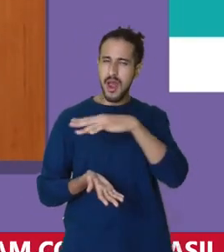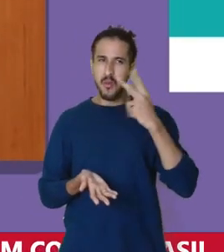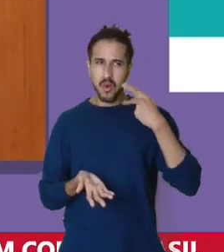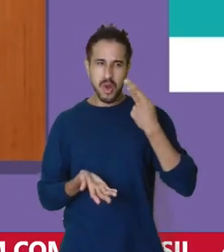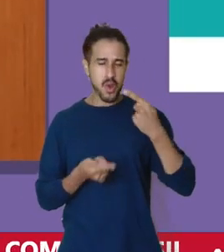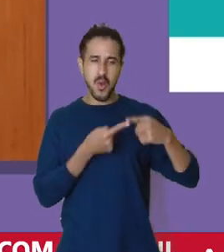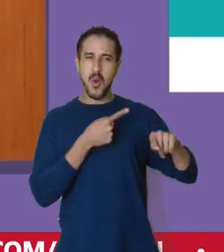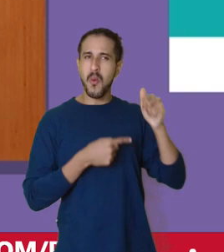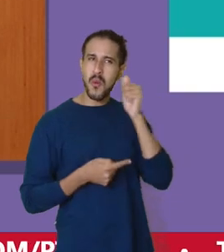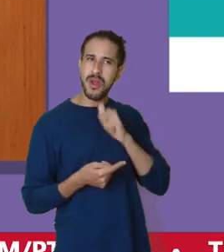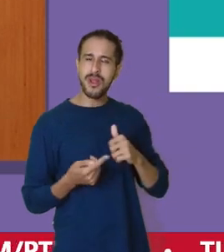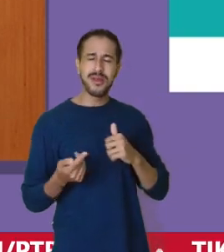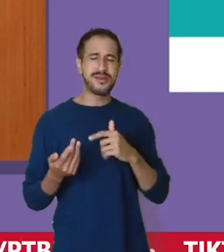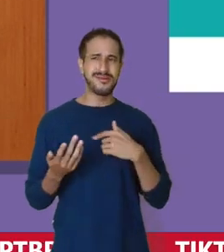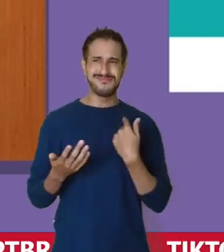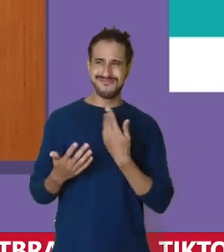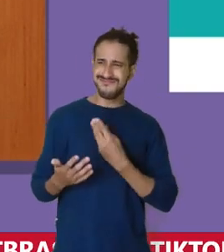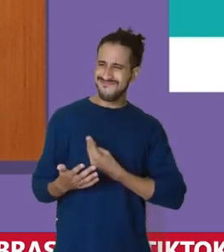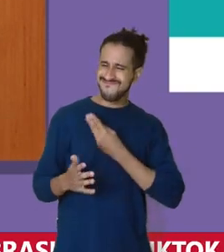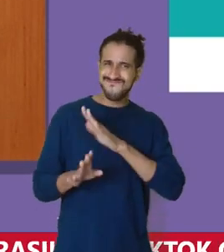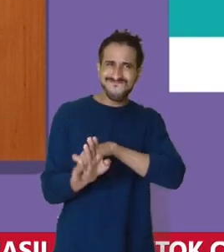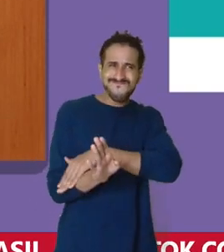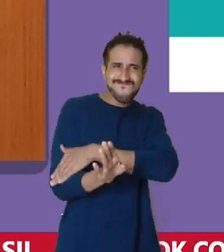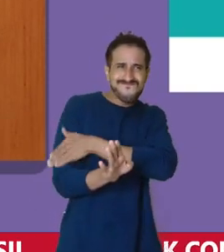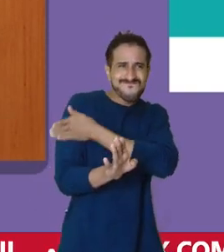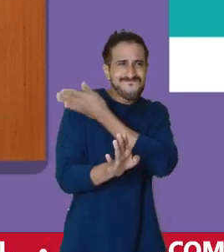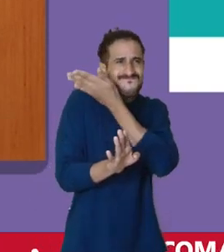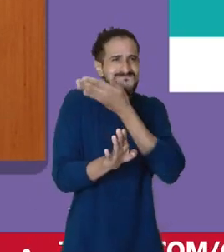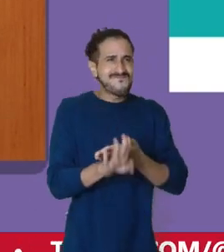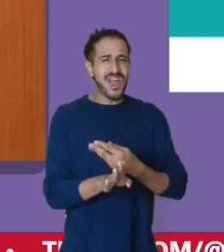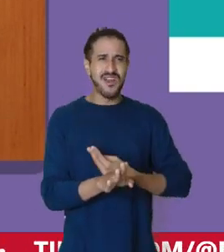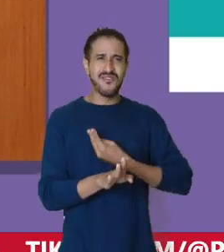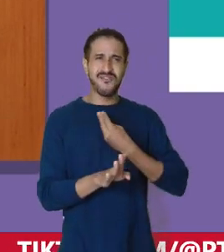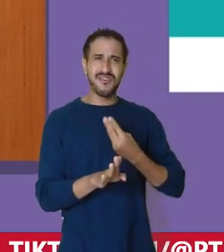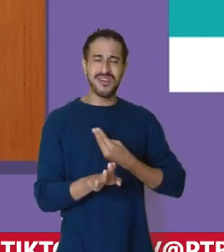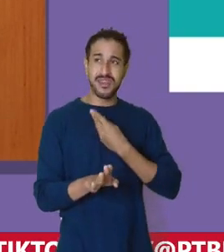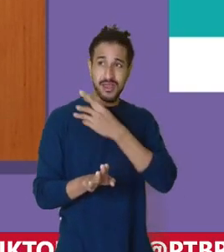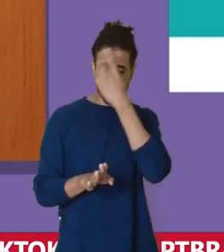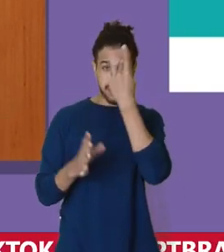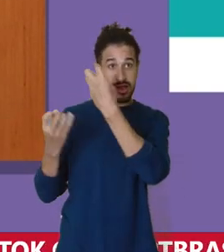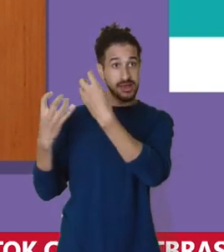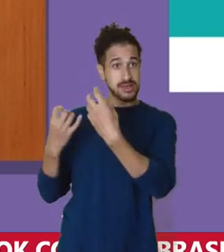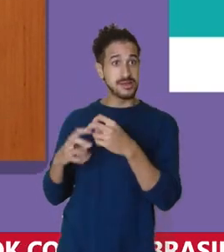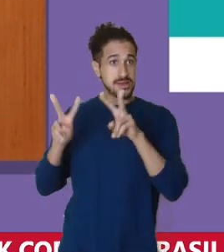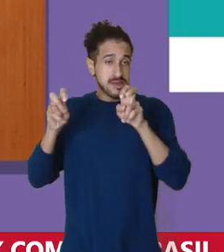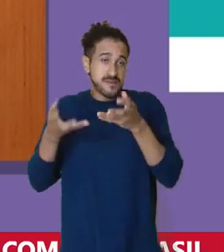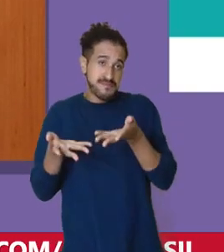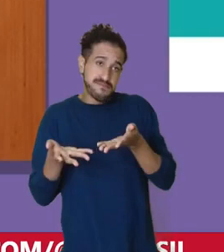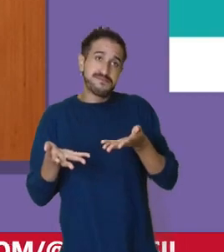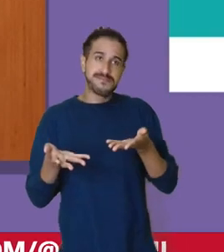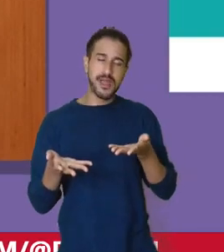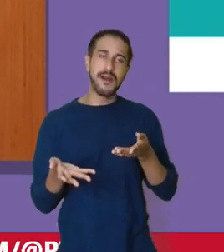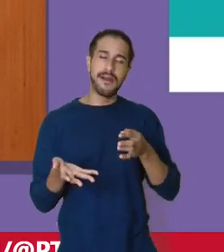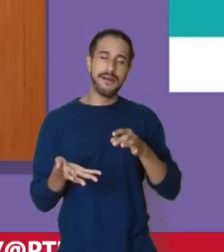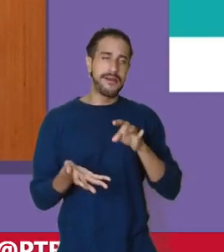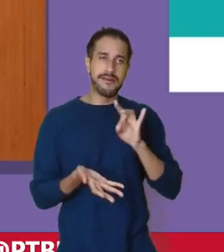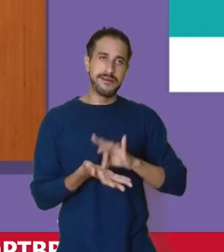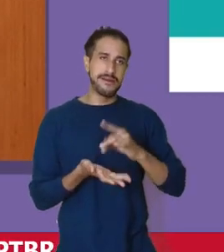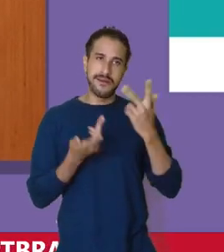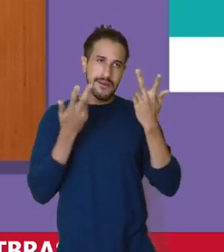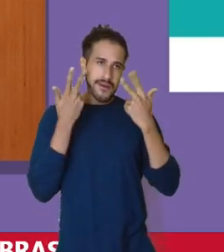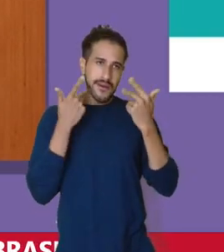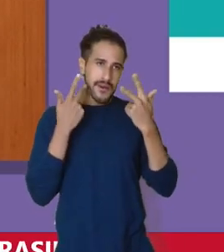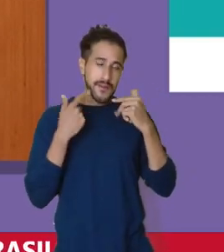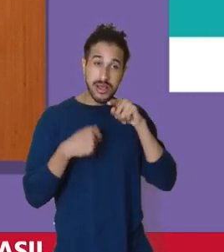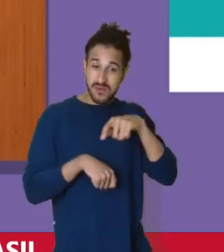das mulheres. A gente passa a vida inteira vendo isso, a gente passa a vida inteira sendo ensinada que é assim. Então nada mais natural